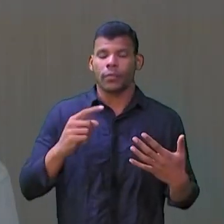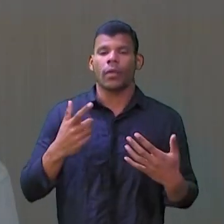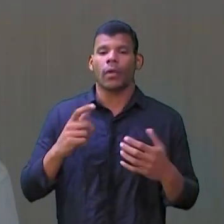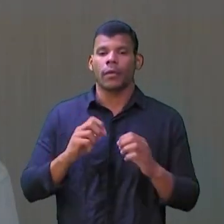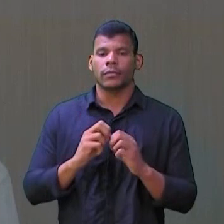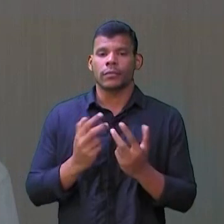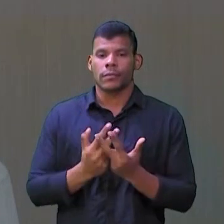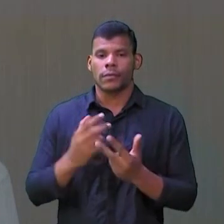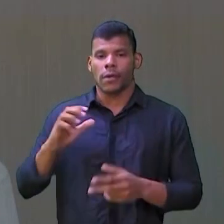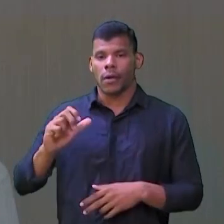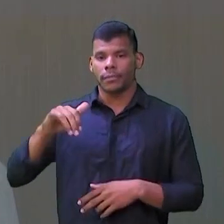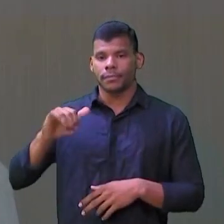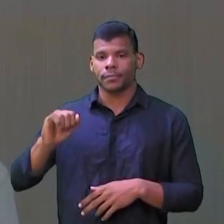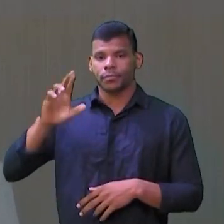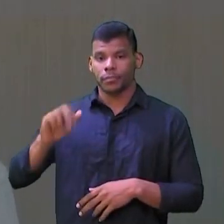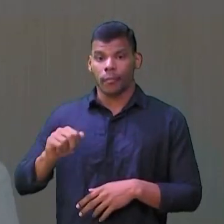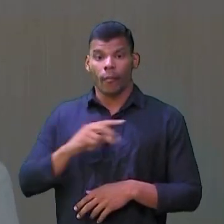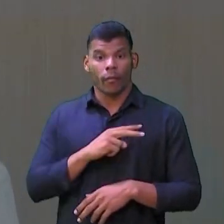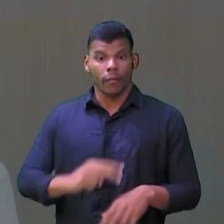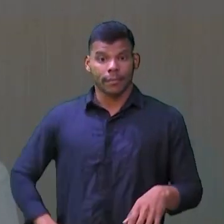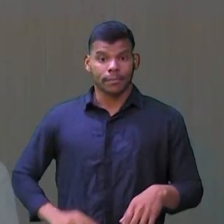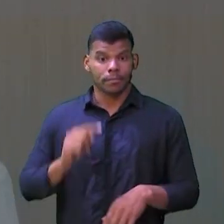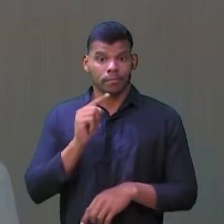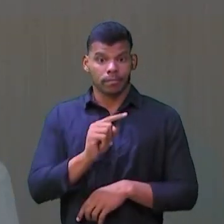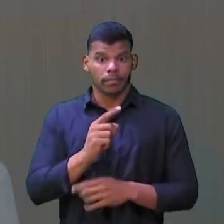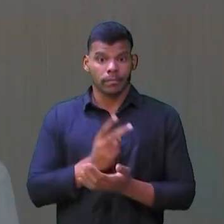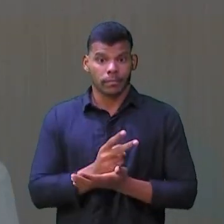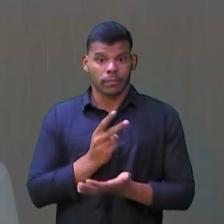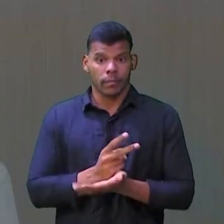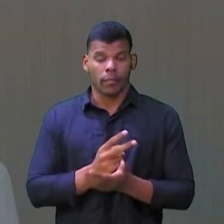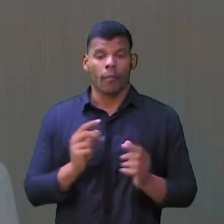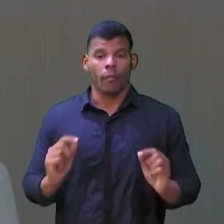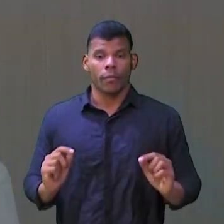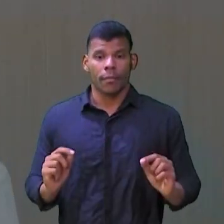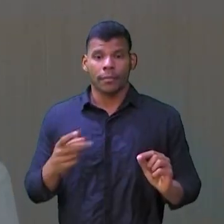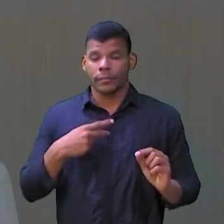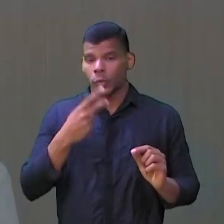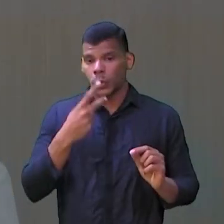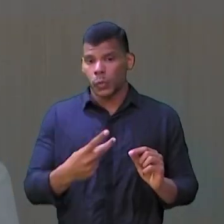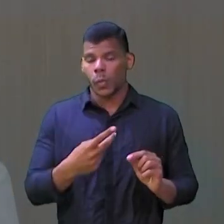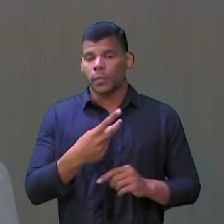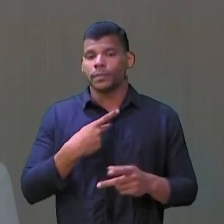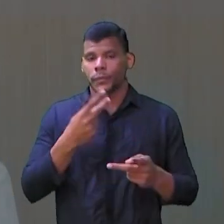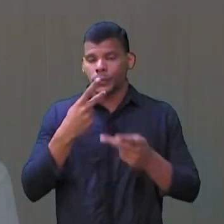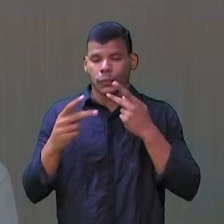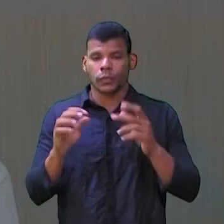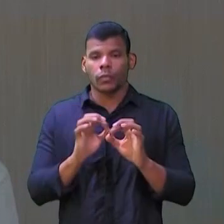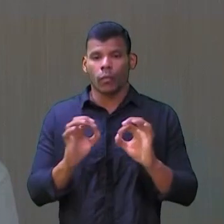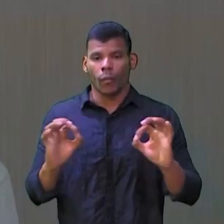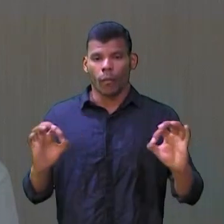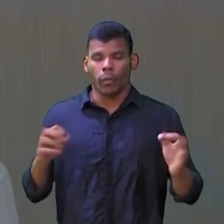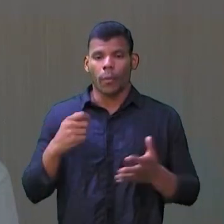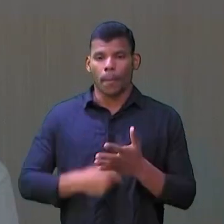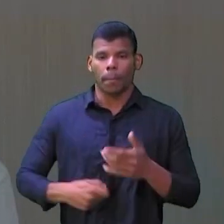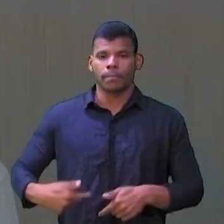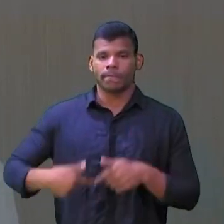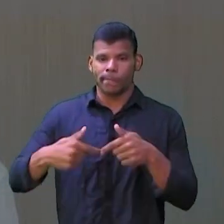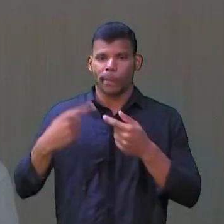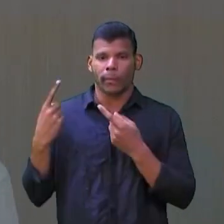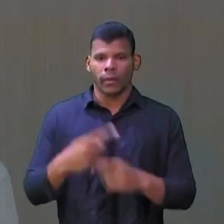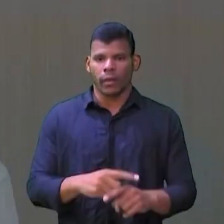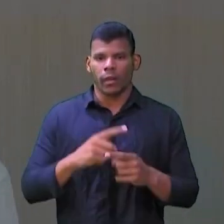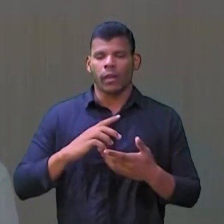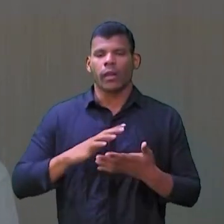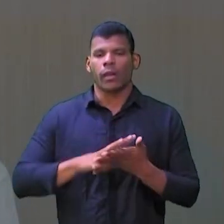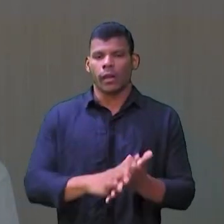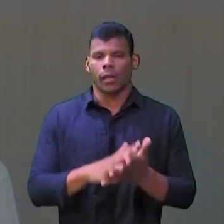Municipal. A vereadora sempre destaca em suas falas a luta contra o preconceito